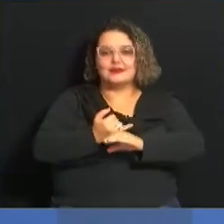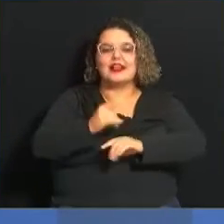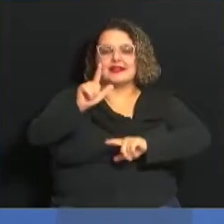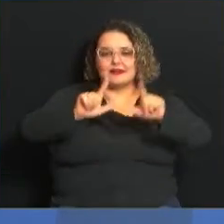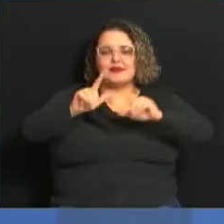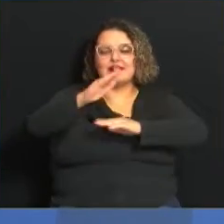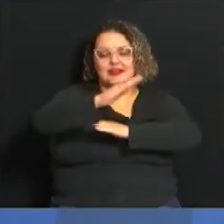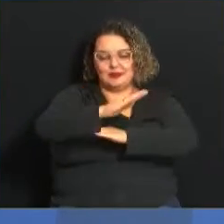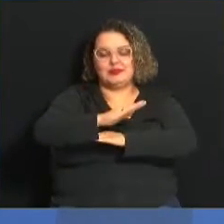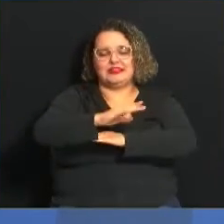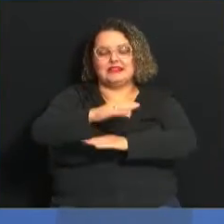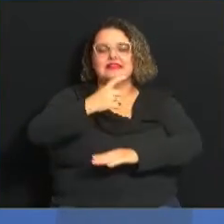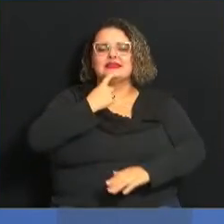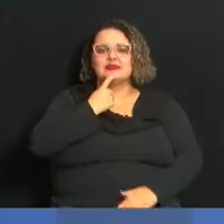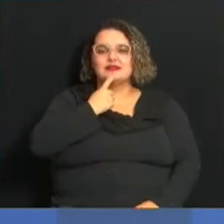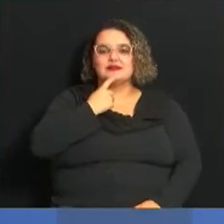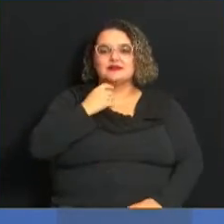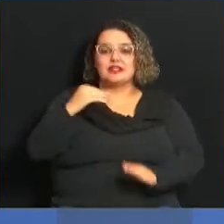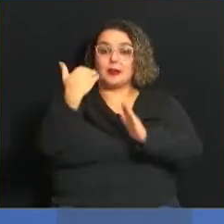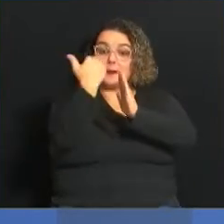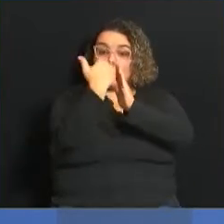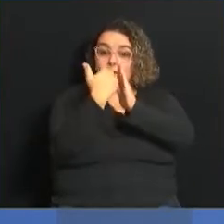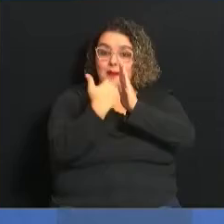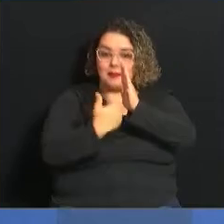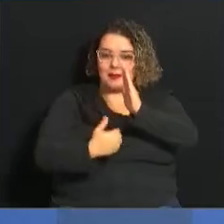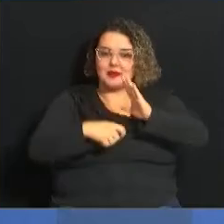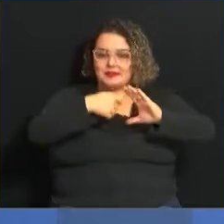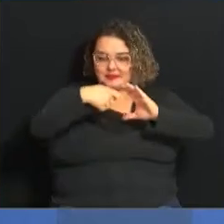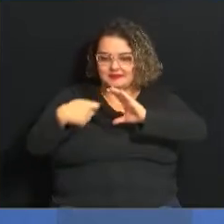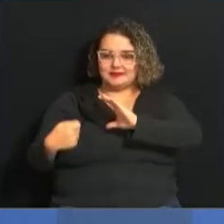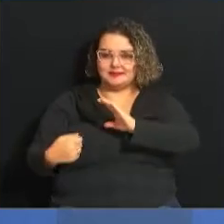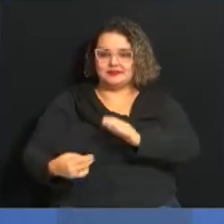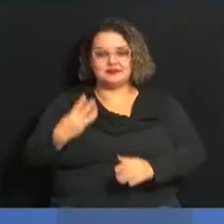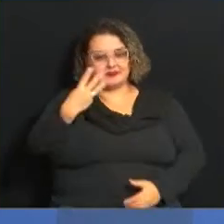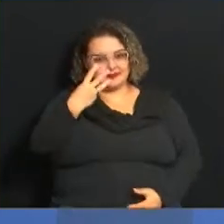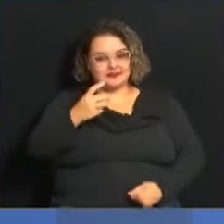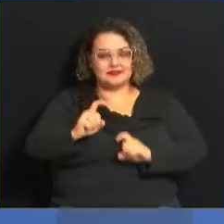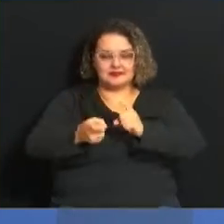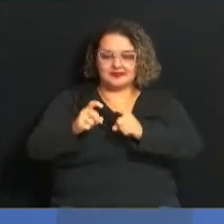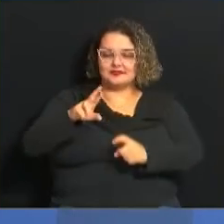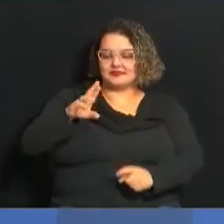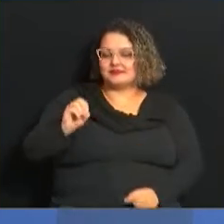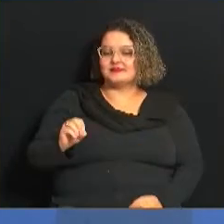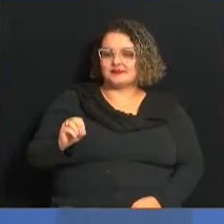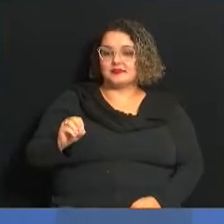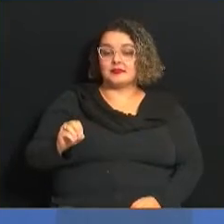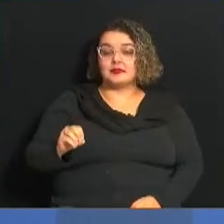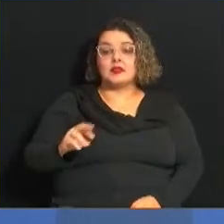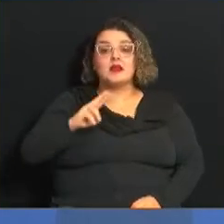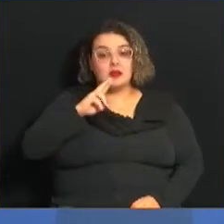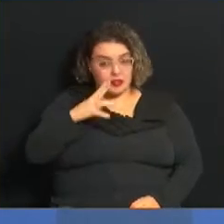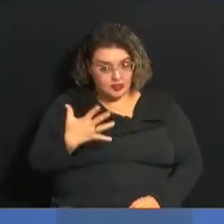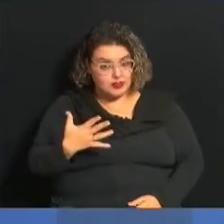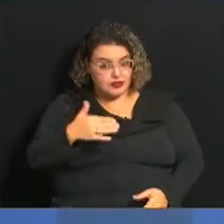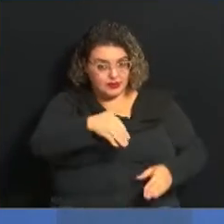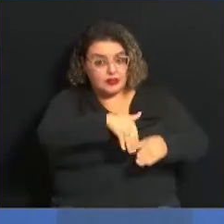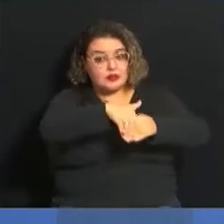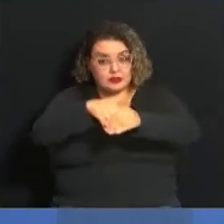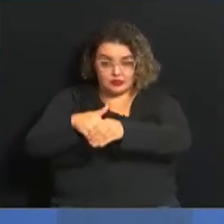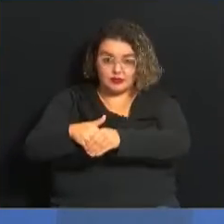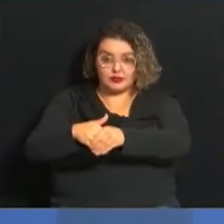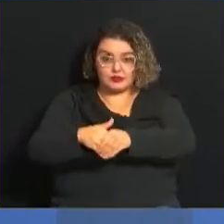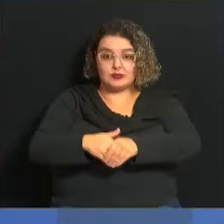Campinas. Você vai lá na nossa playlist e clica em cima de terceira reunião ordinária. E o resultado da votação no site